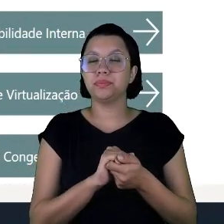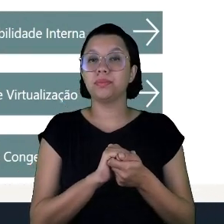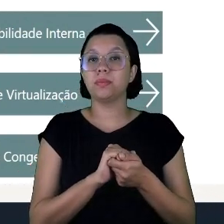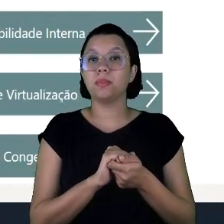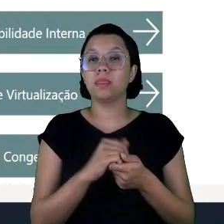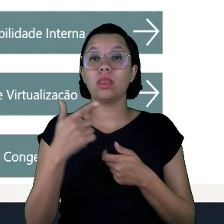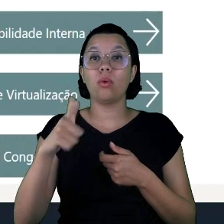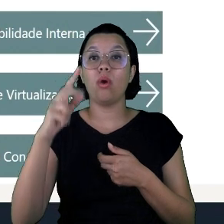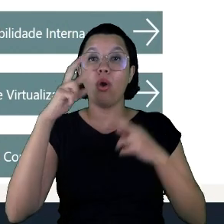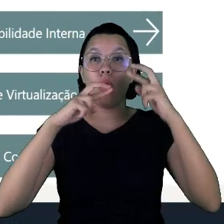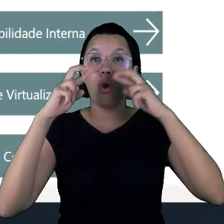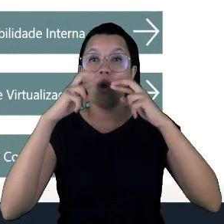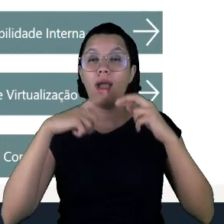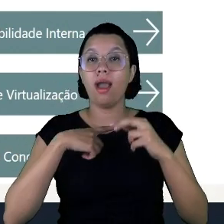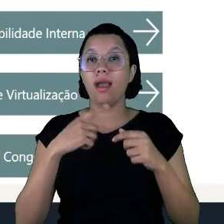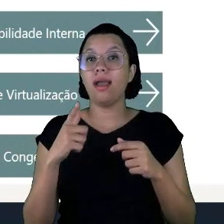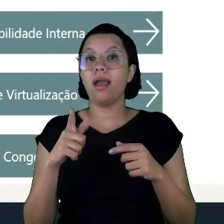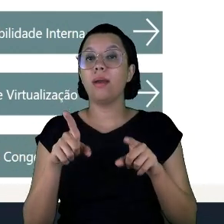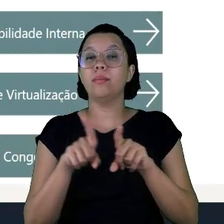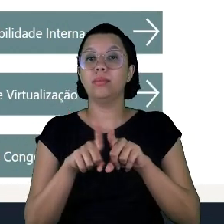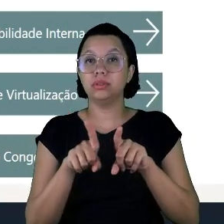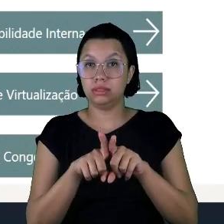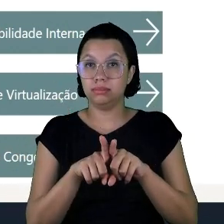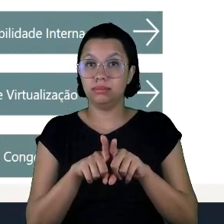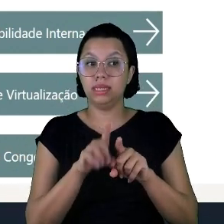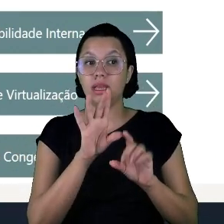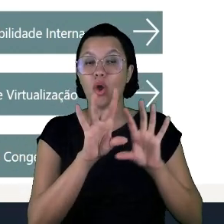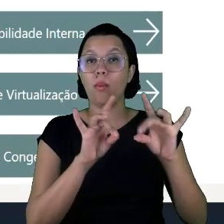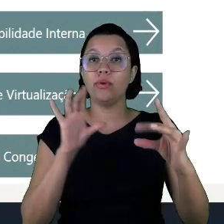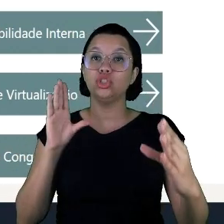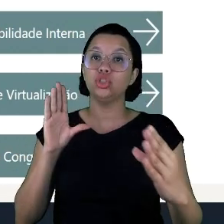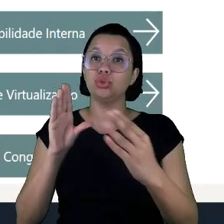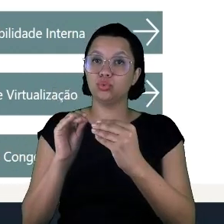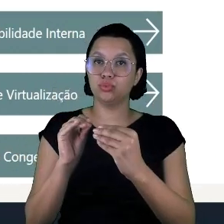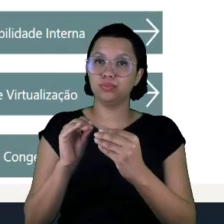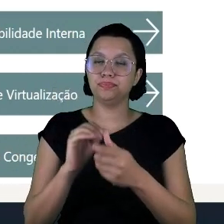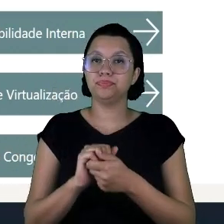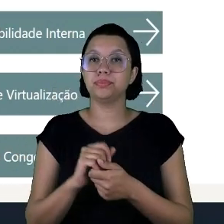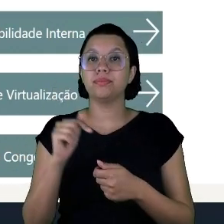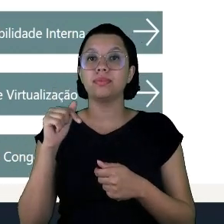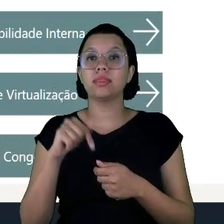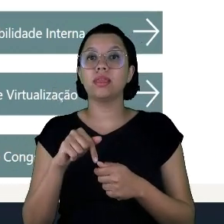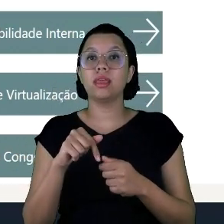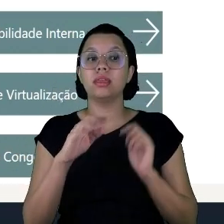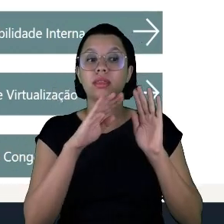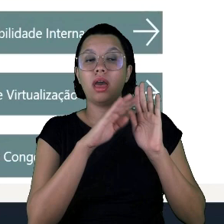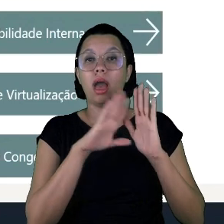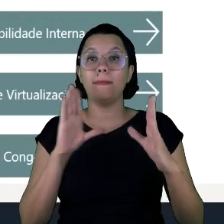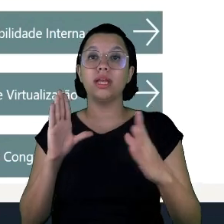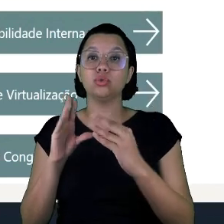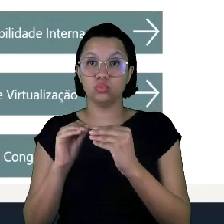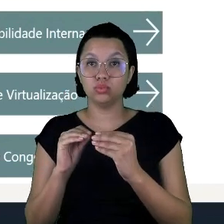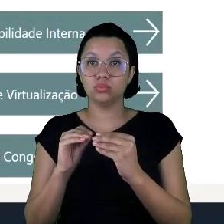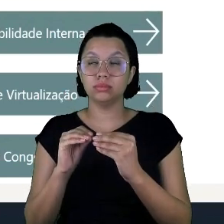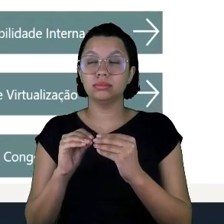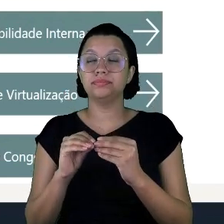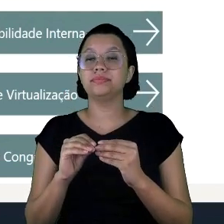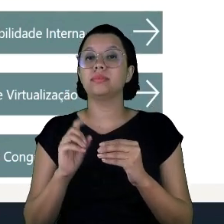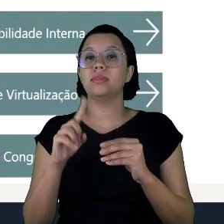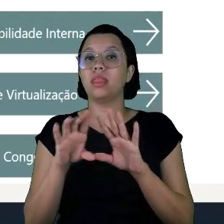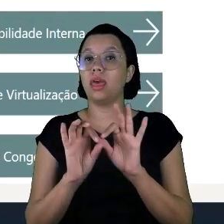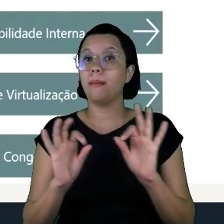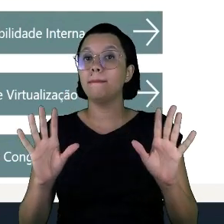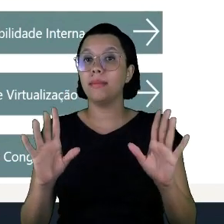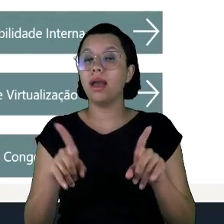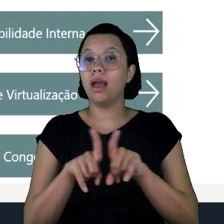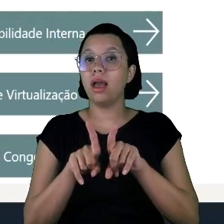e uma outra observação, que nós temos também uma opção de resumo. Essa aba resumo, ela também está aberta